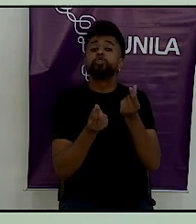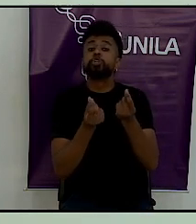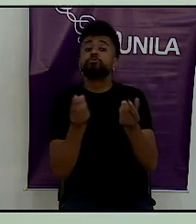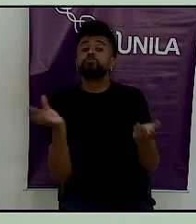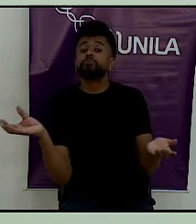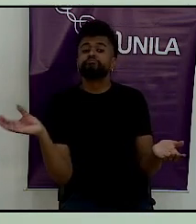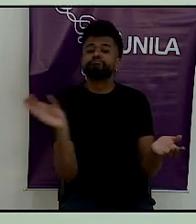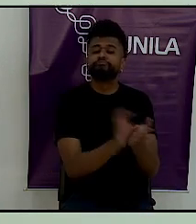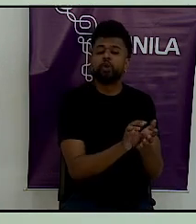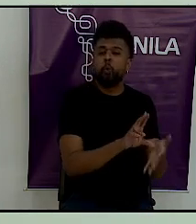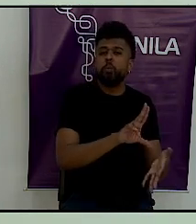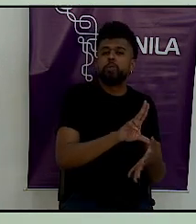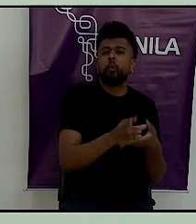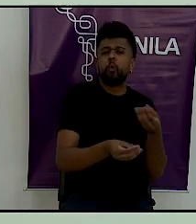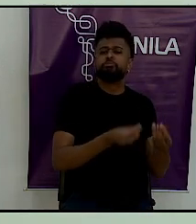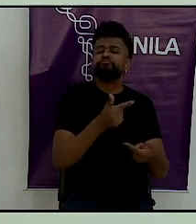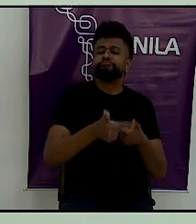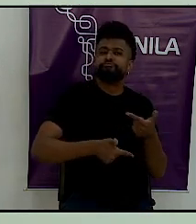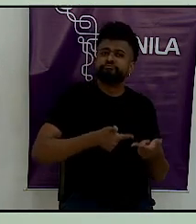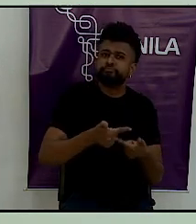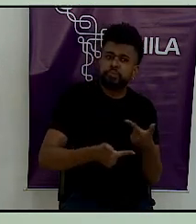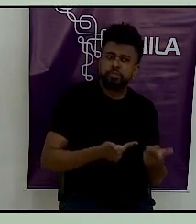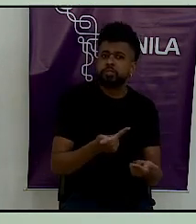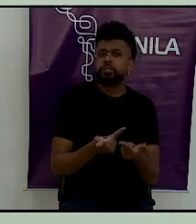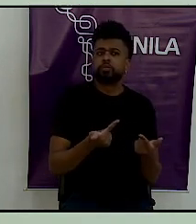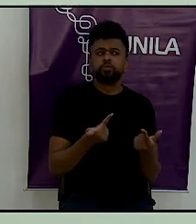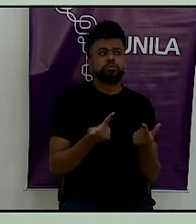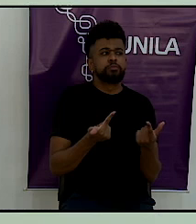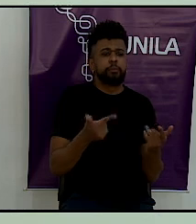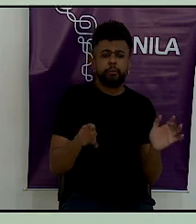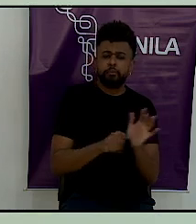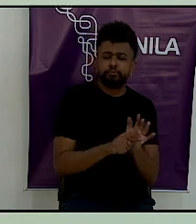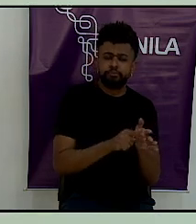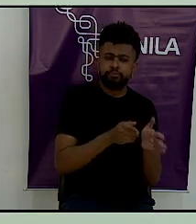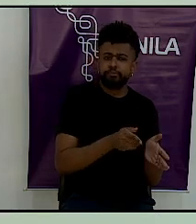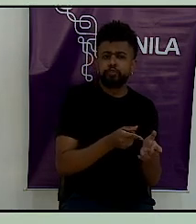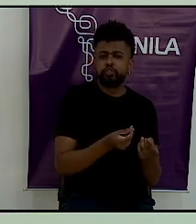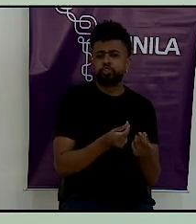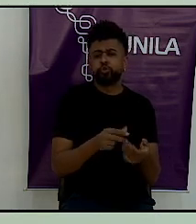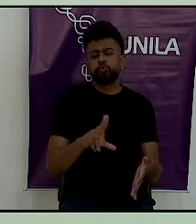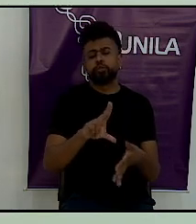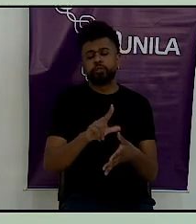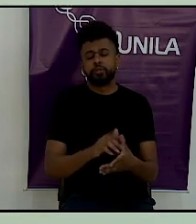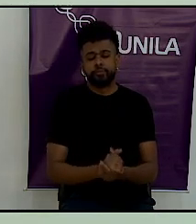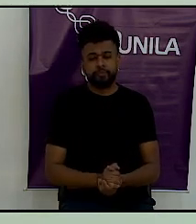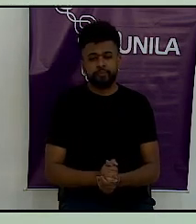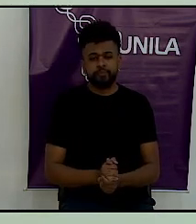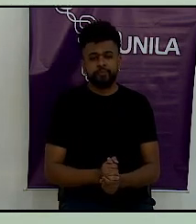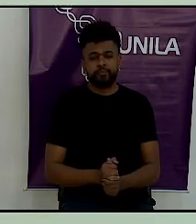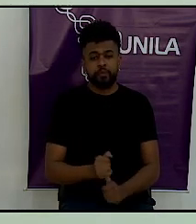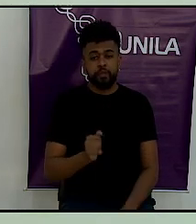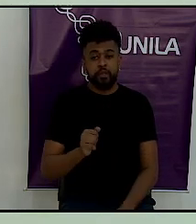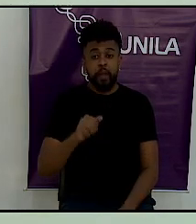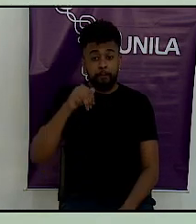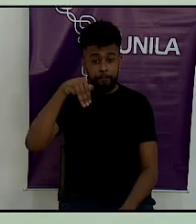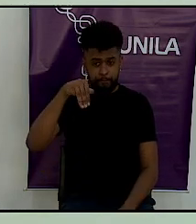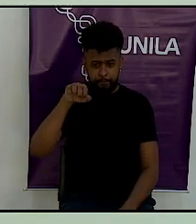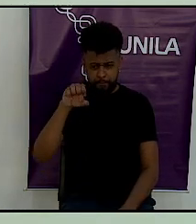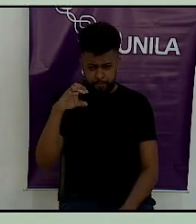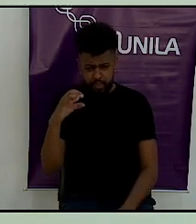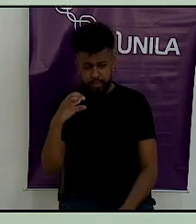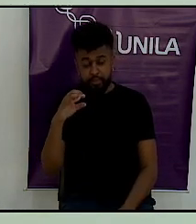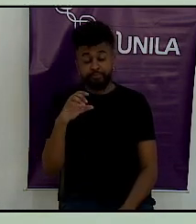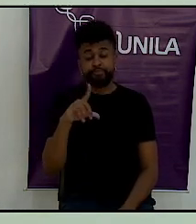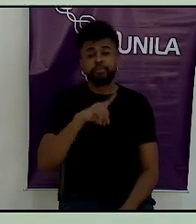e como que a gente está trabalhando aqui dentro desse recurso da UNILA. Então, o Ministério da Educação,